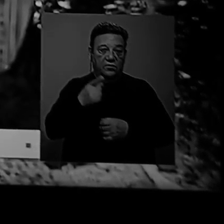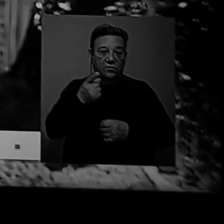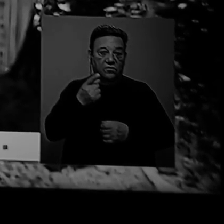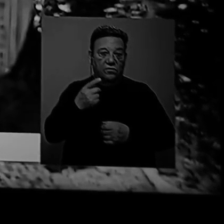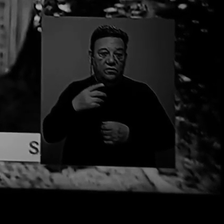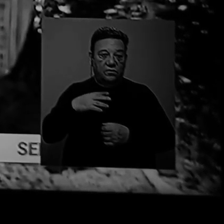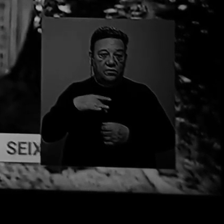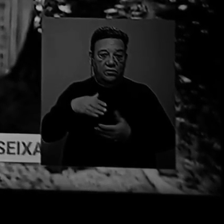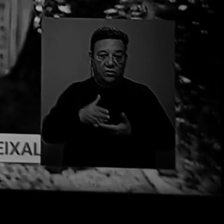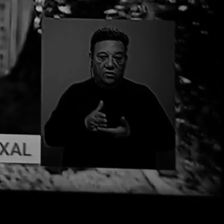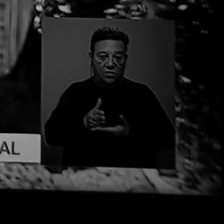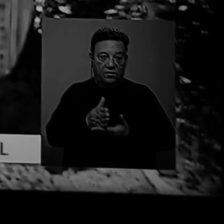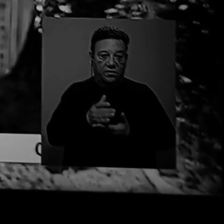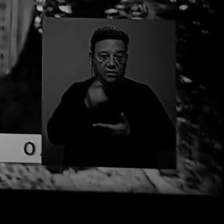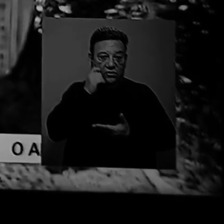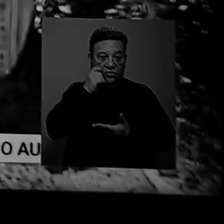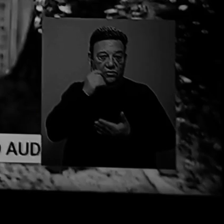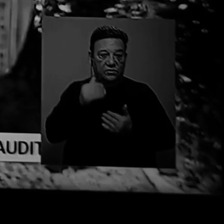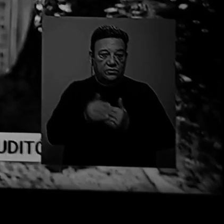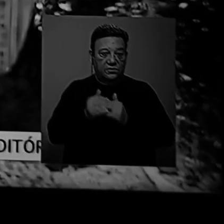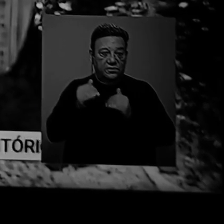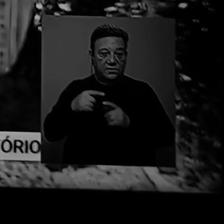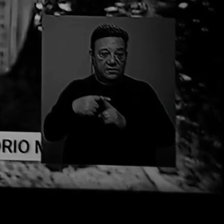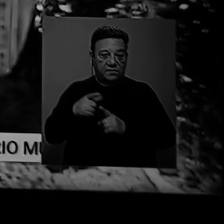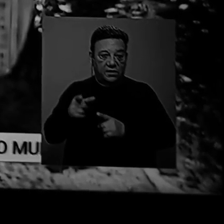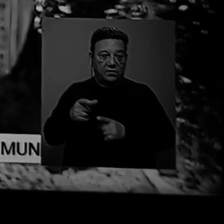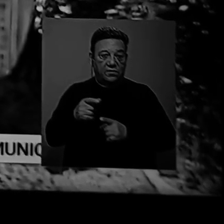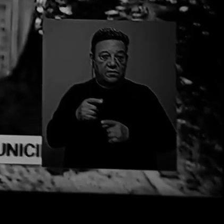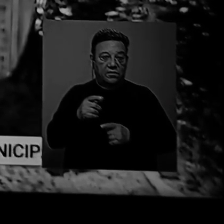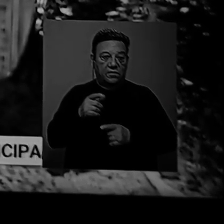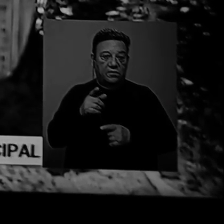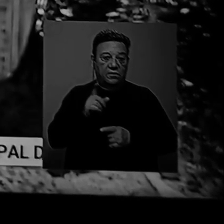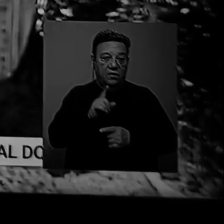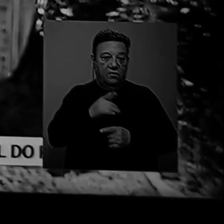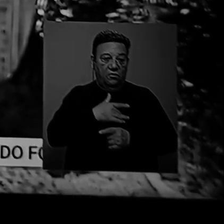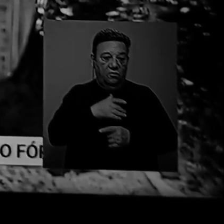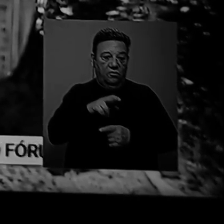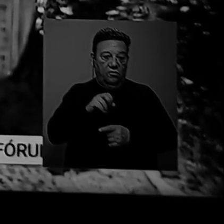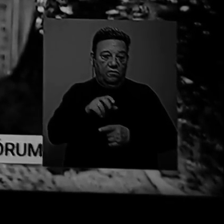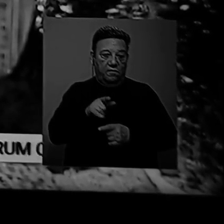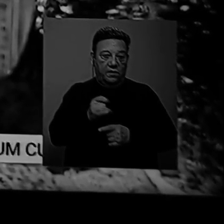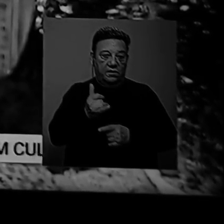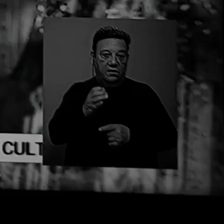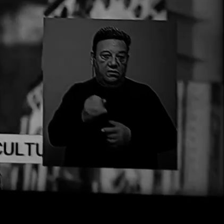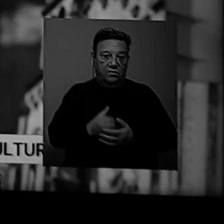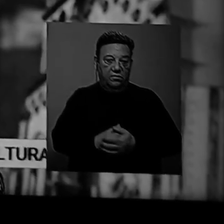uma rota de turismo cemiterial pelos cemitérios não românticos.